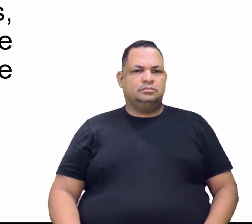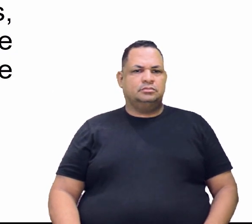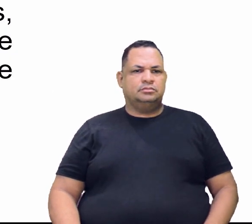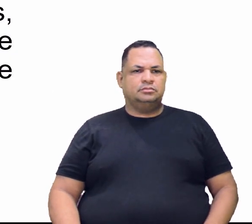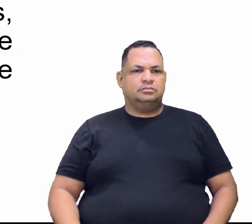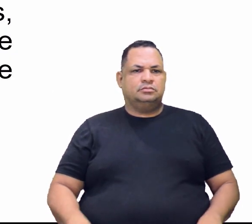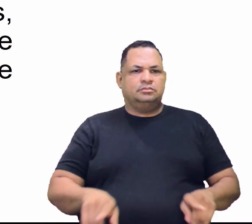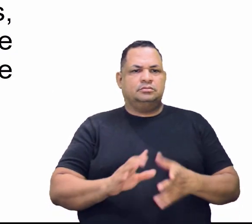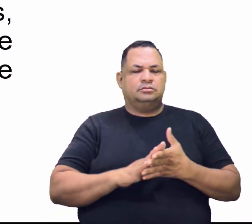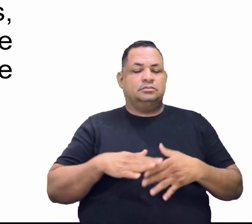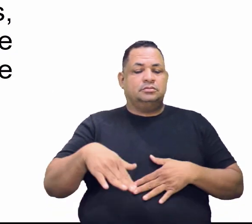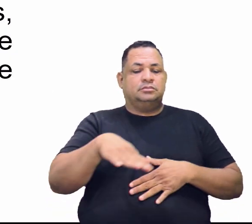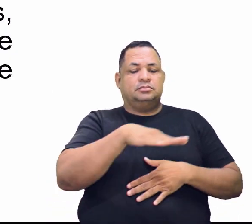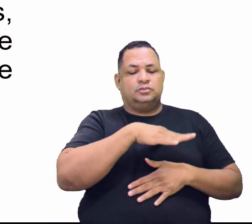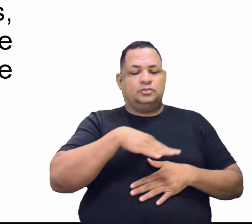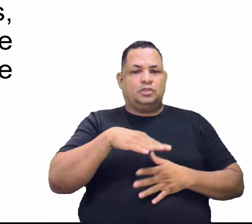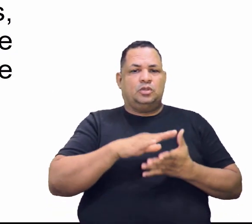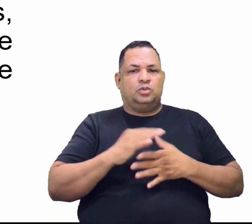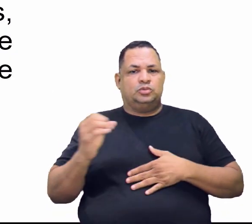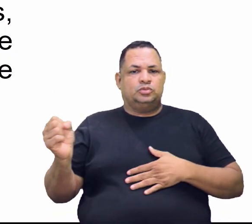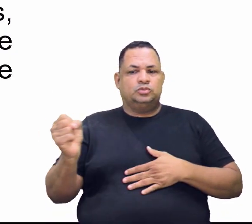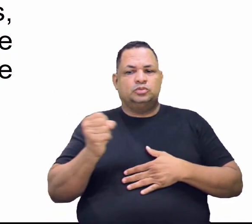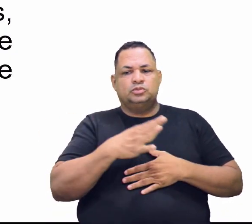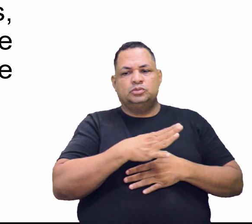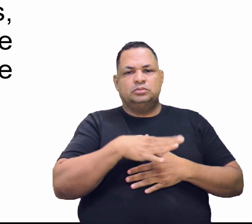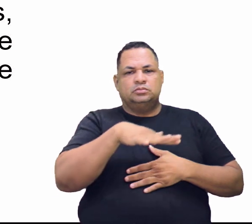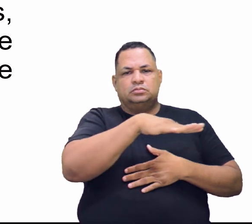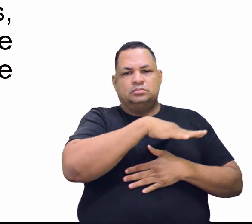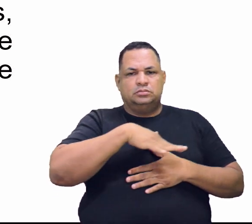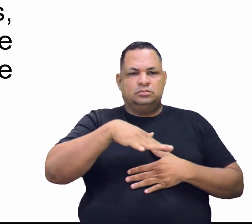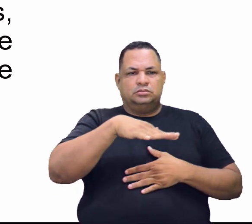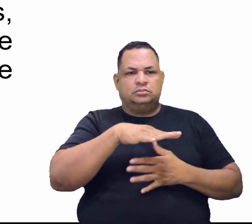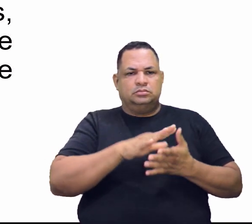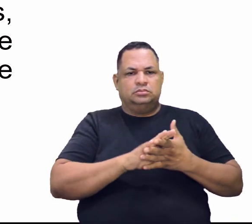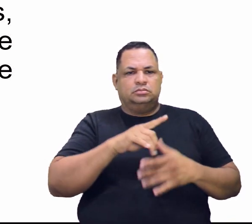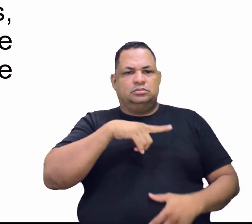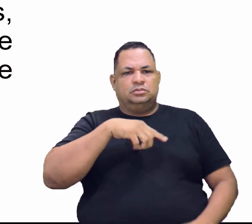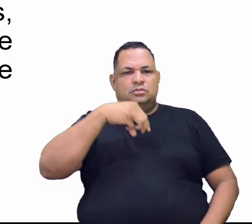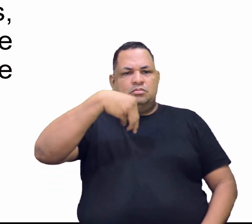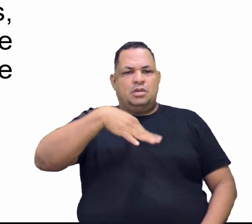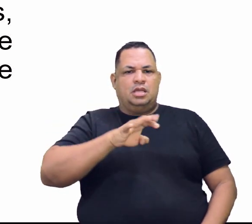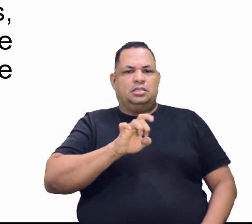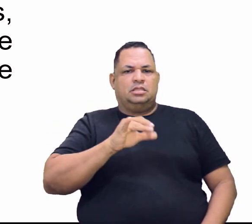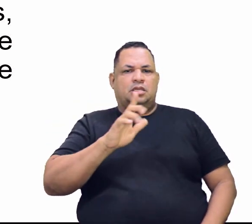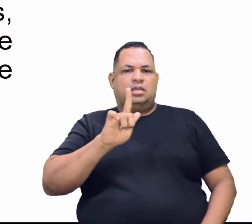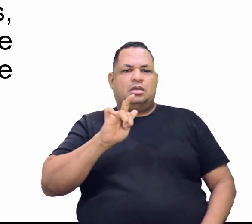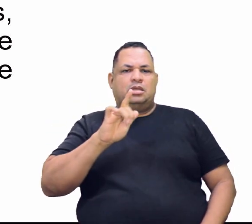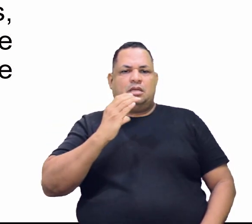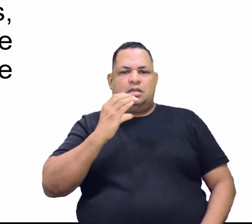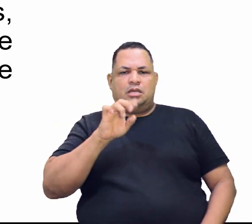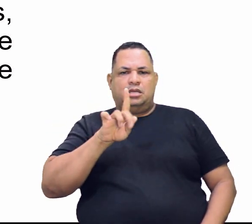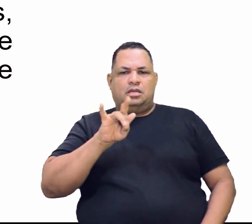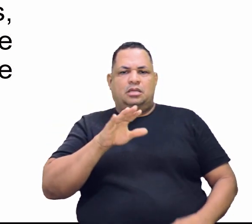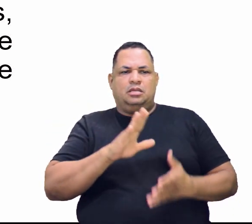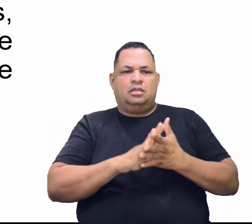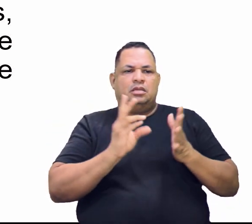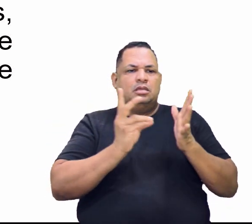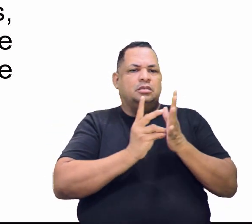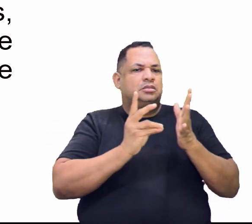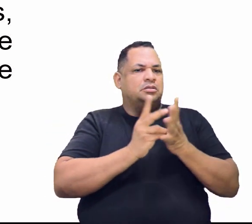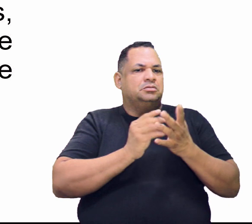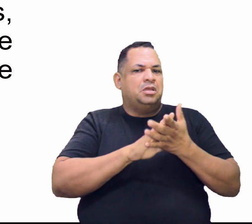a mais importante das expedições, foi exatamente a terceira, pois aquela coluna